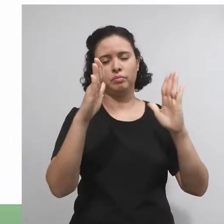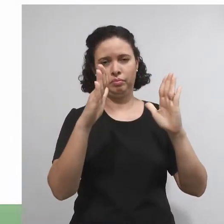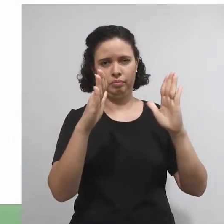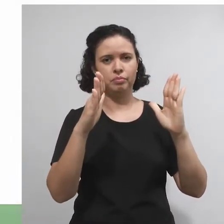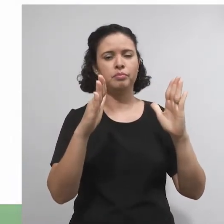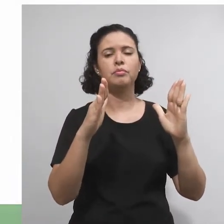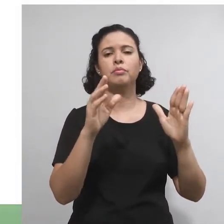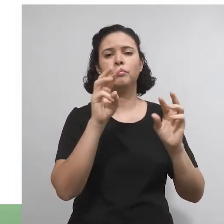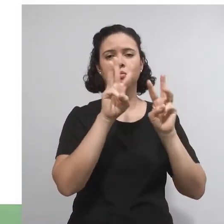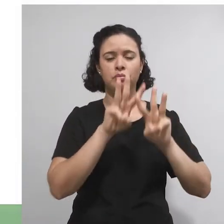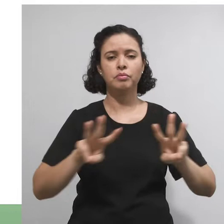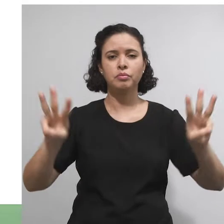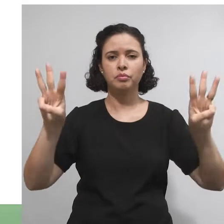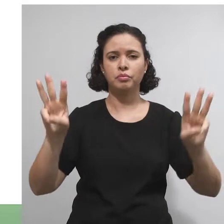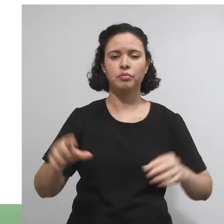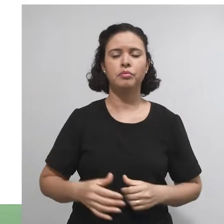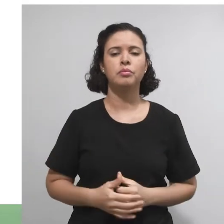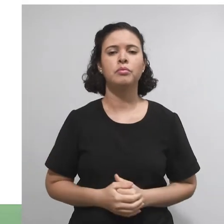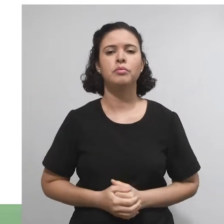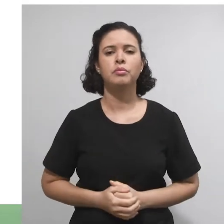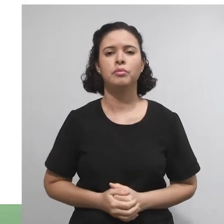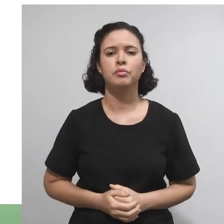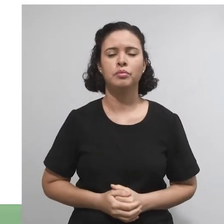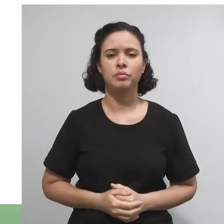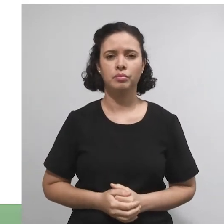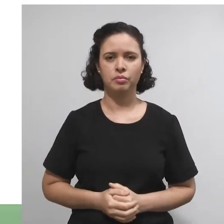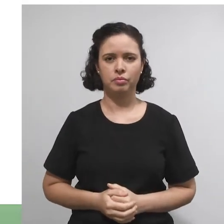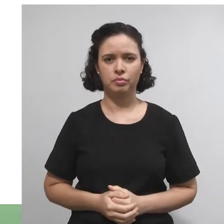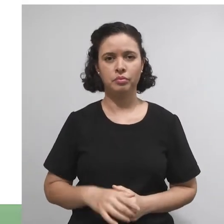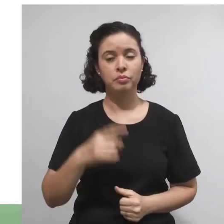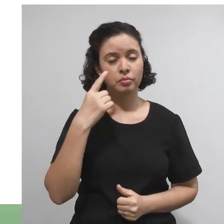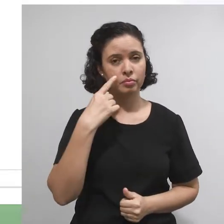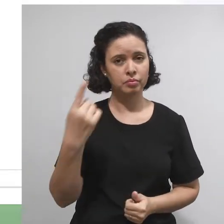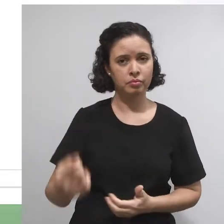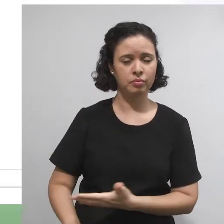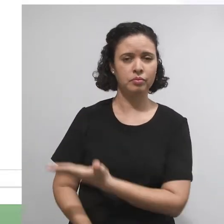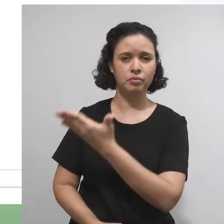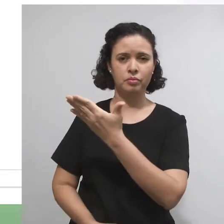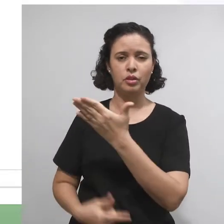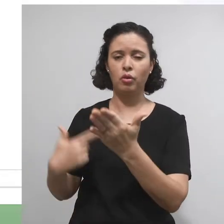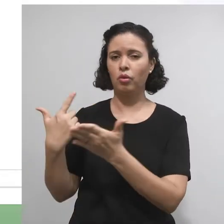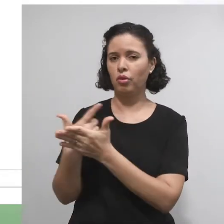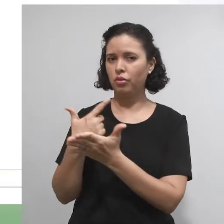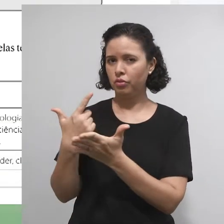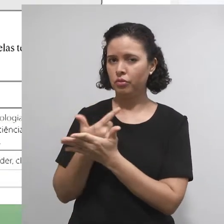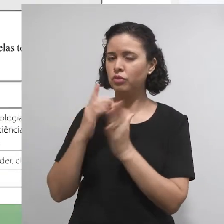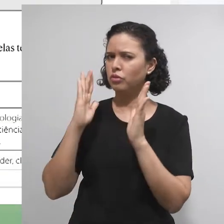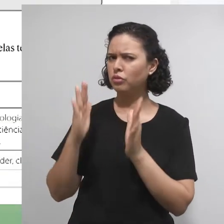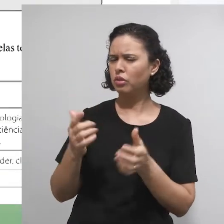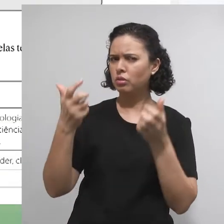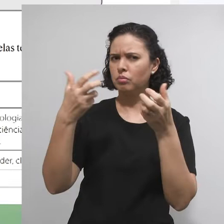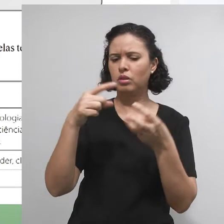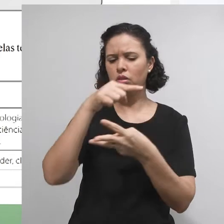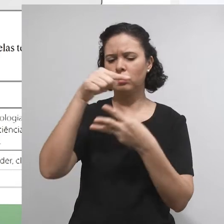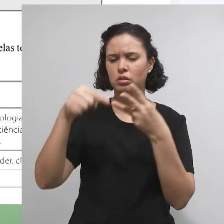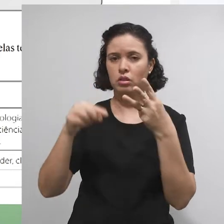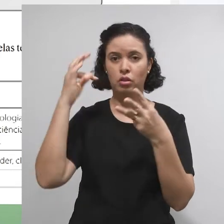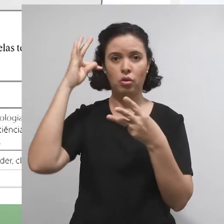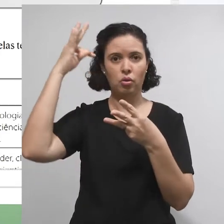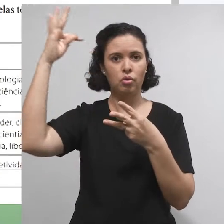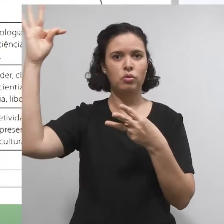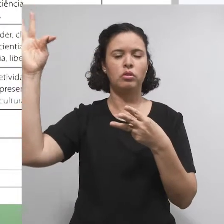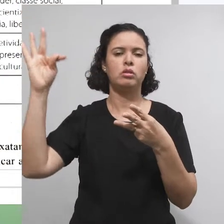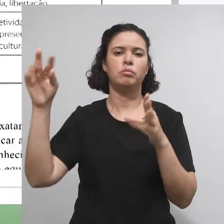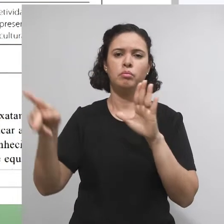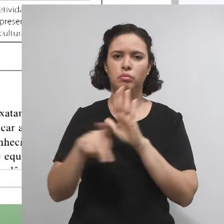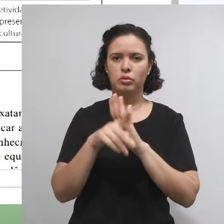Desafios Contemporâneos. Bom, currículos e desafios contemporâneos. Nós já falamos das 3 grandes teorias do